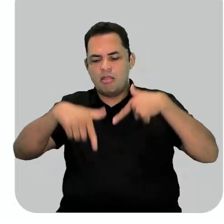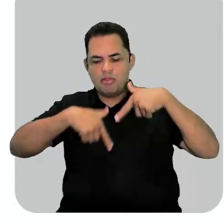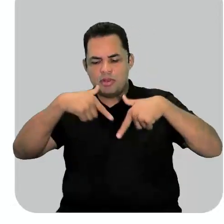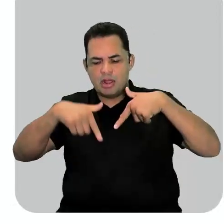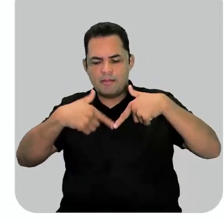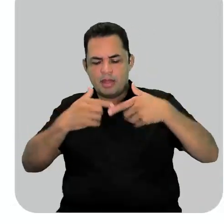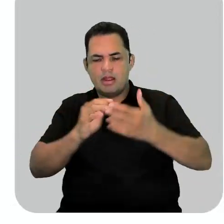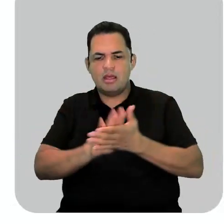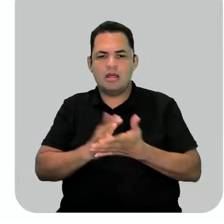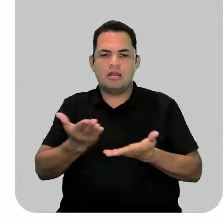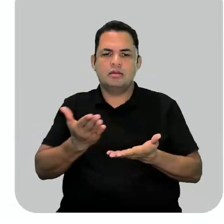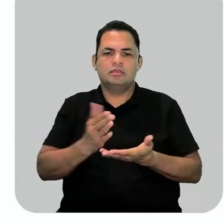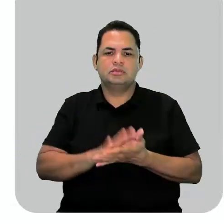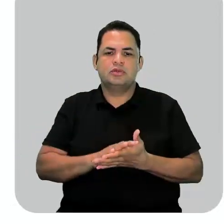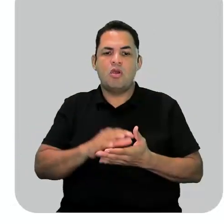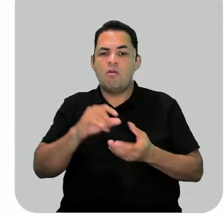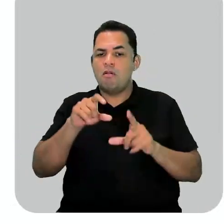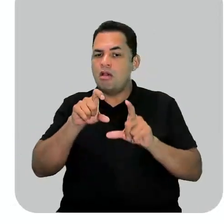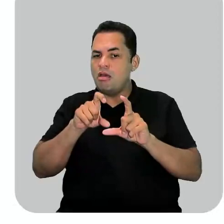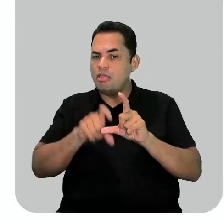for uma dependente química,